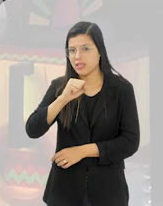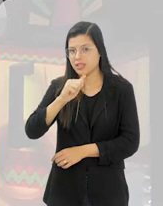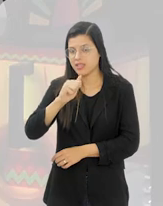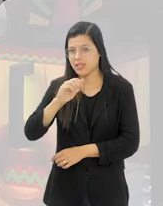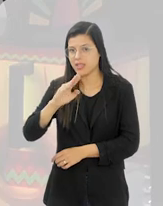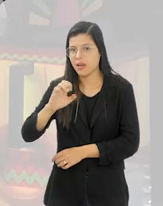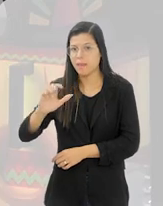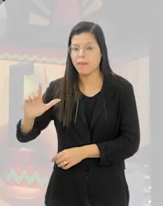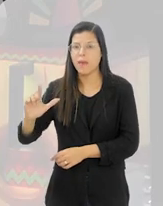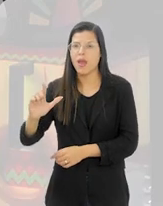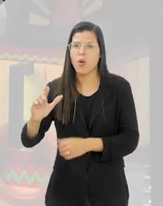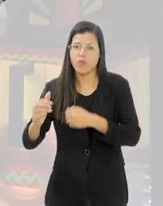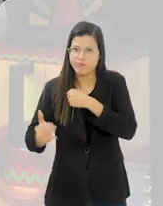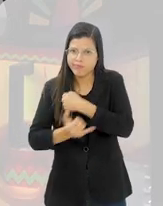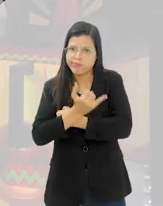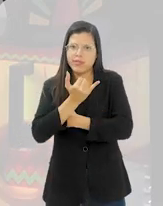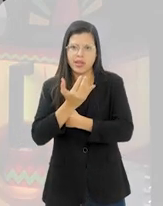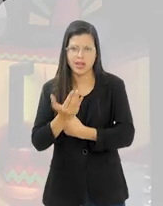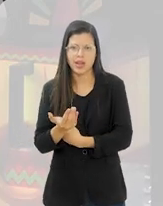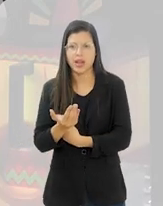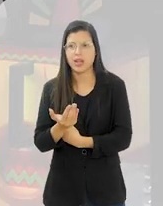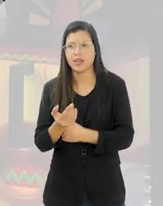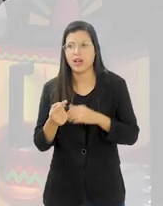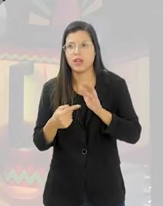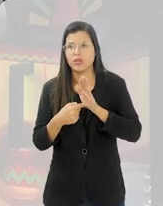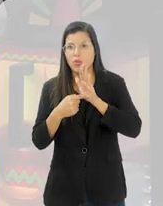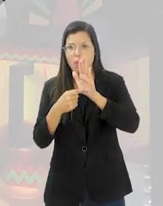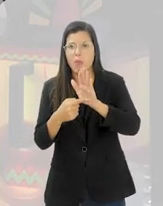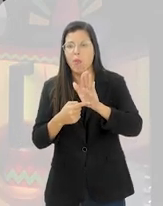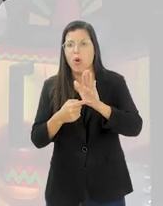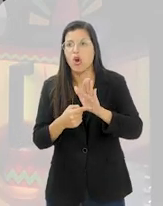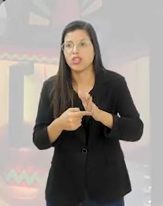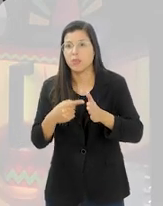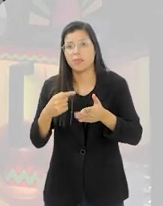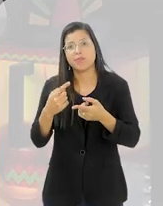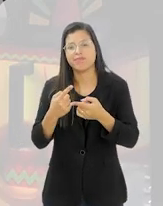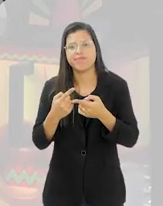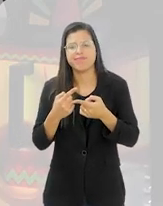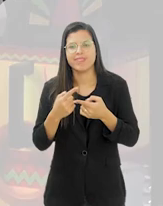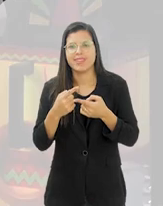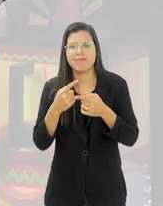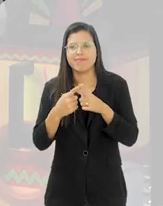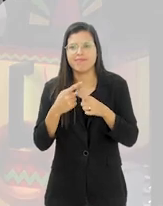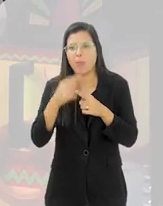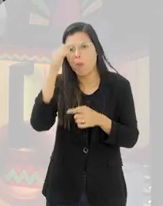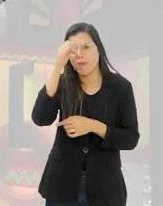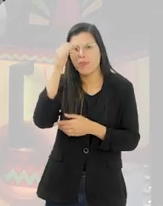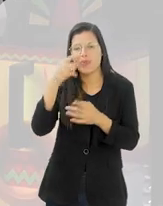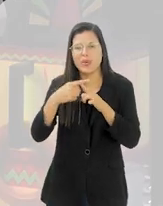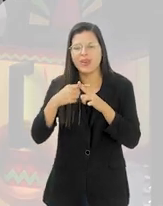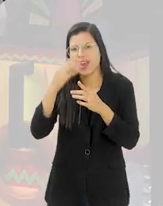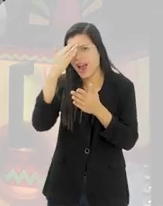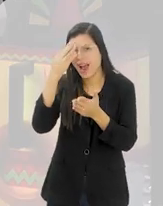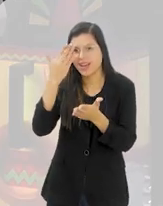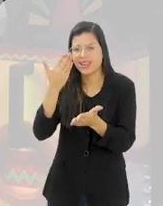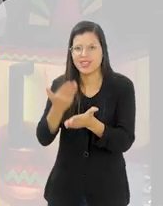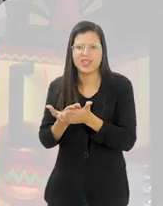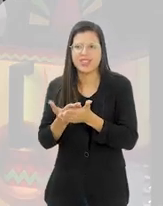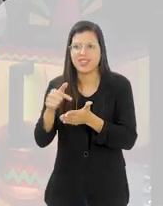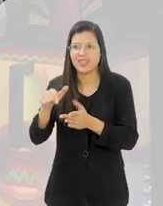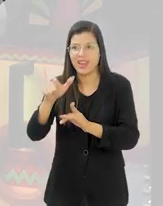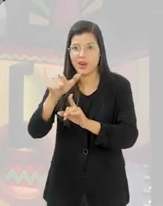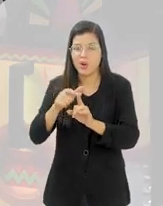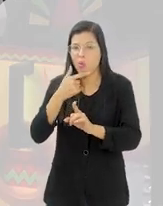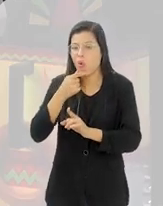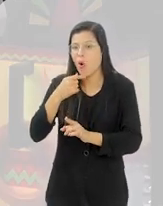Eu chegar, gente, eu fui enganado. Você mostra, sei lá, amadorismo, porque eu confiei num homem de 60 e poucos anos. E ele falou, não, eu trabalho